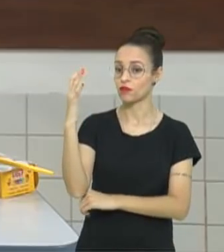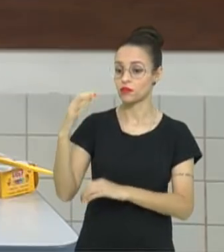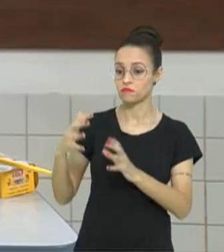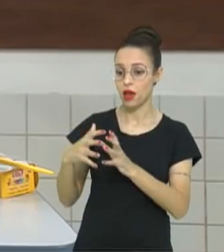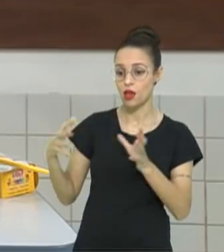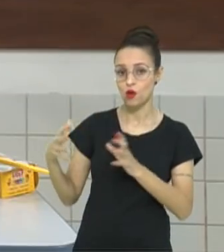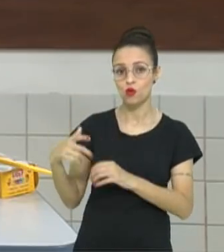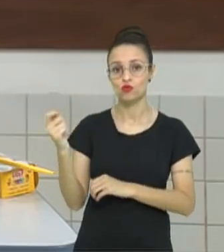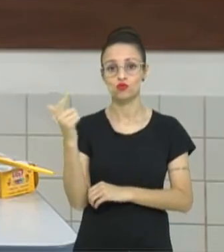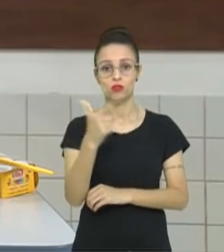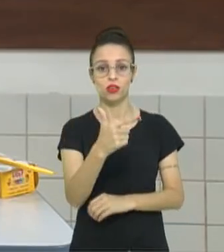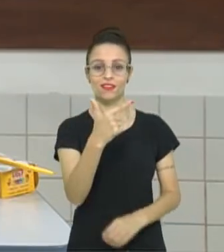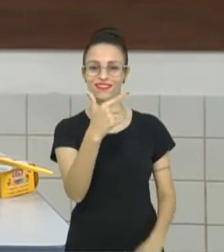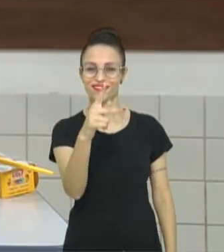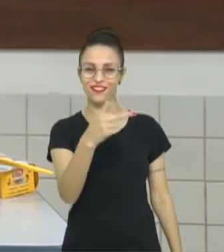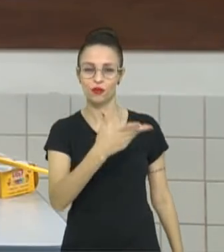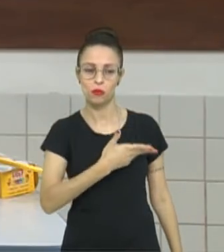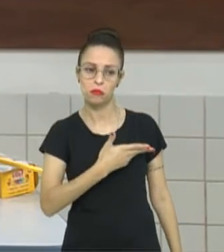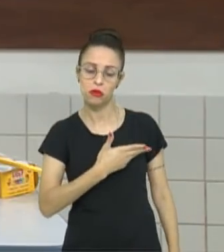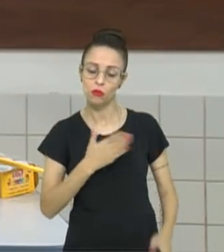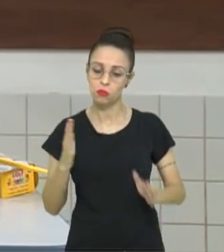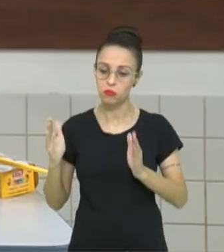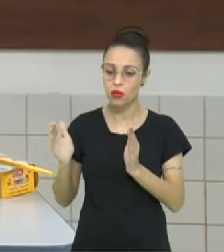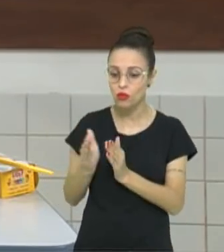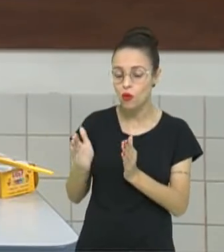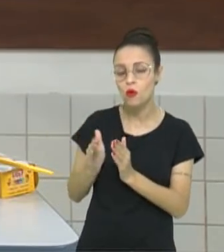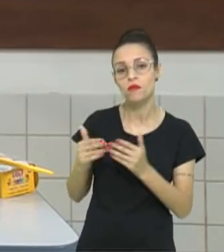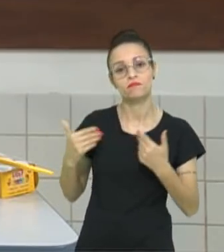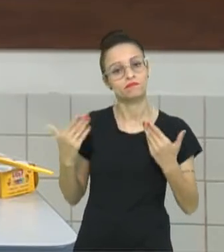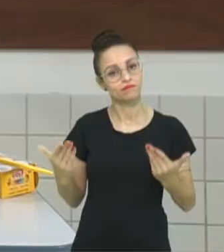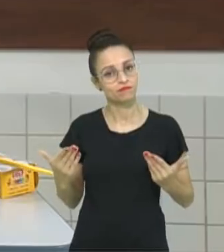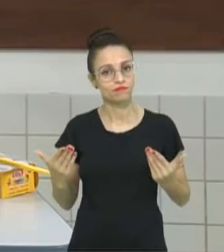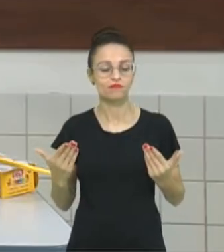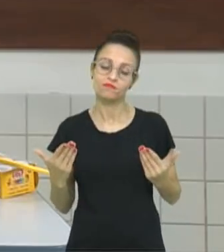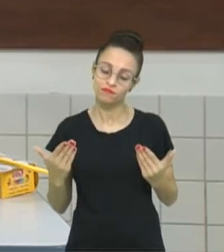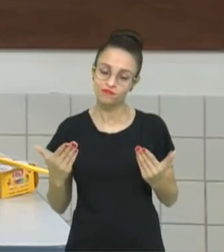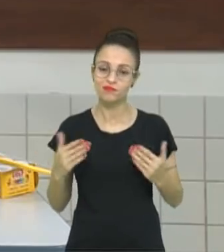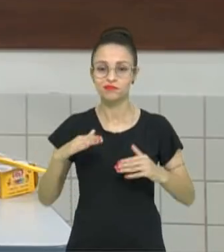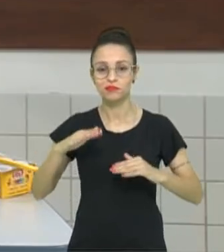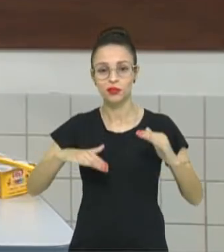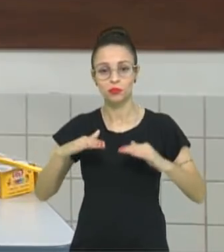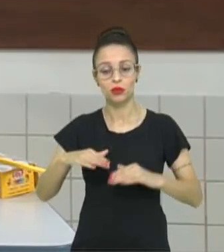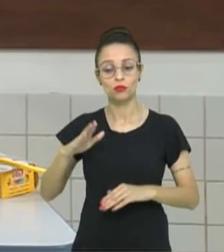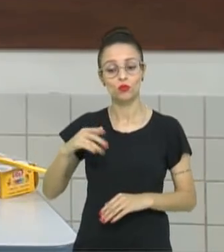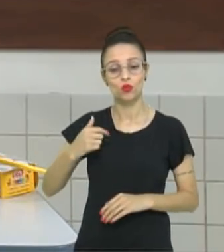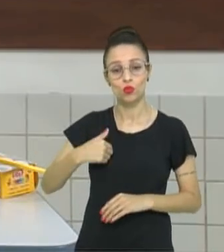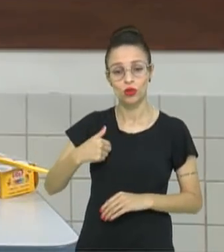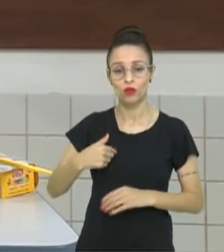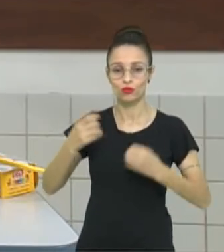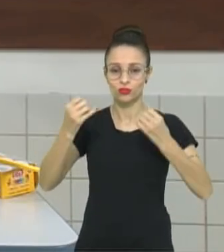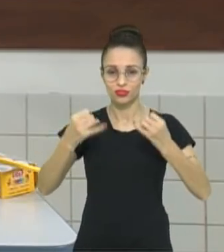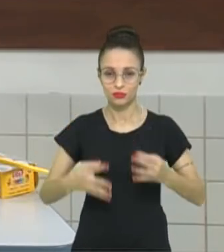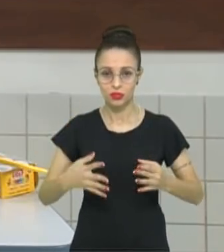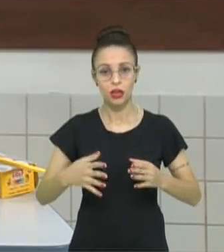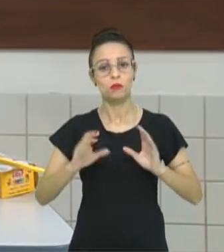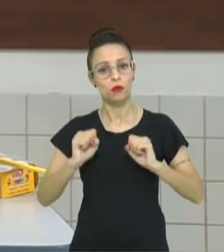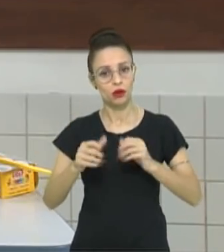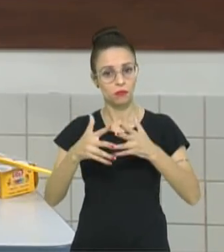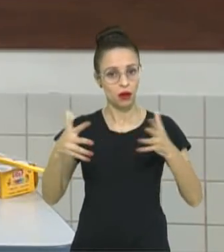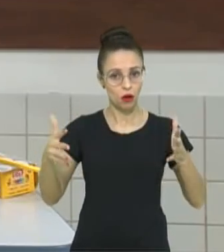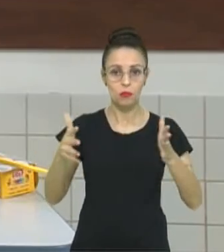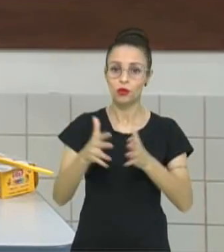maior do que né, do seu colega, ou menor ou maior ao que a prof está aqui explicando. Então,